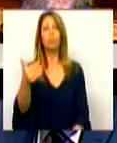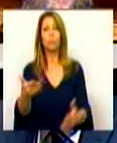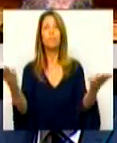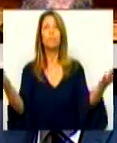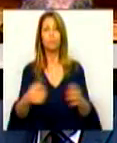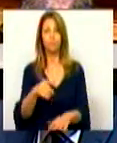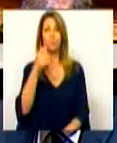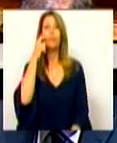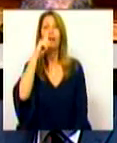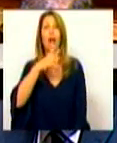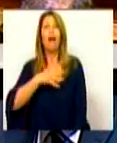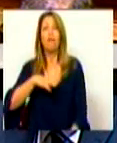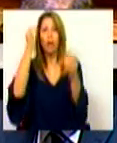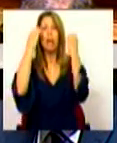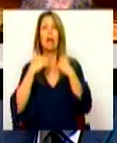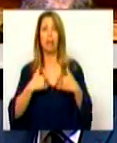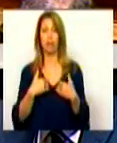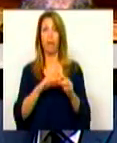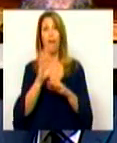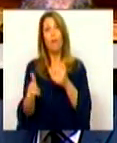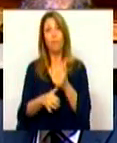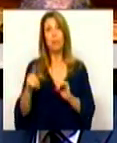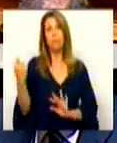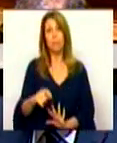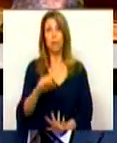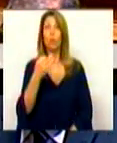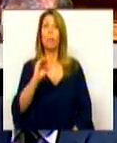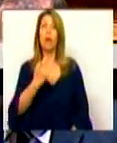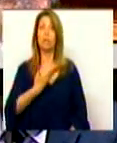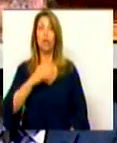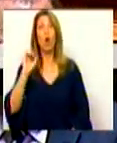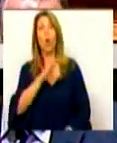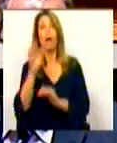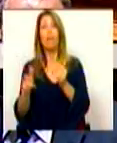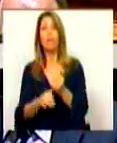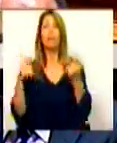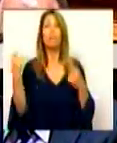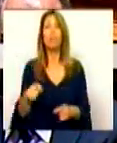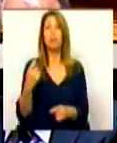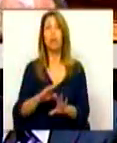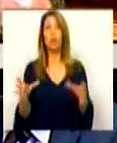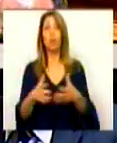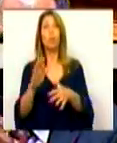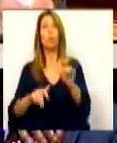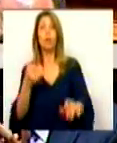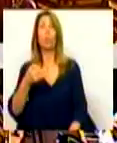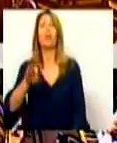quer enganar? O vice-presidente do PSD ou a vice-presidente do grupo parlamentar do PSD?